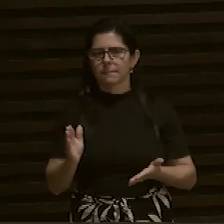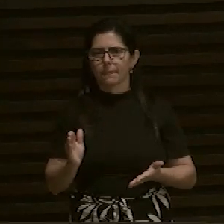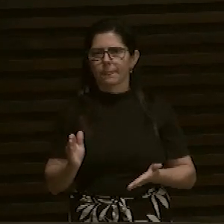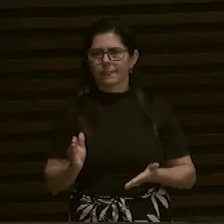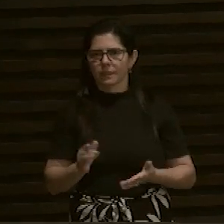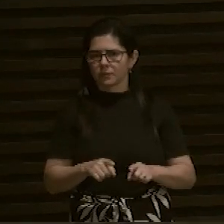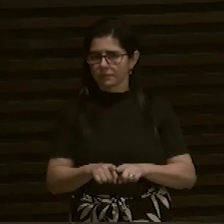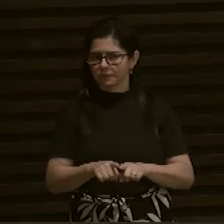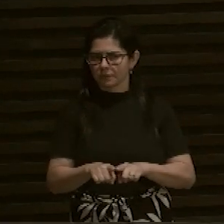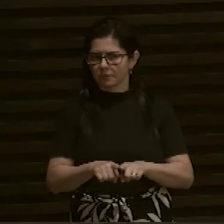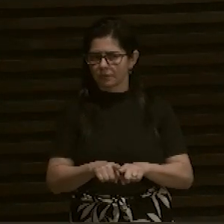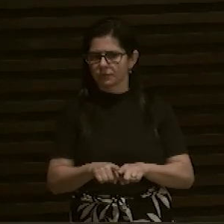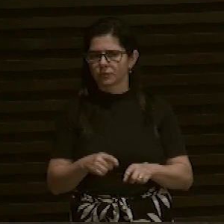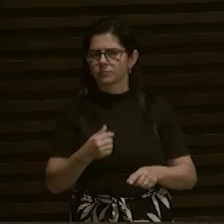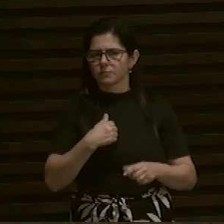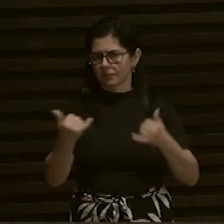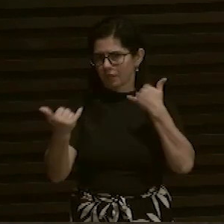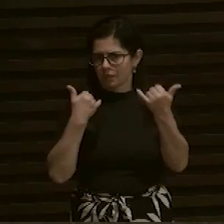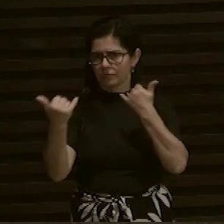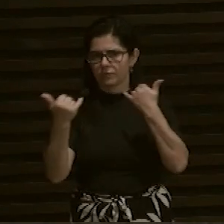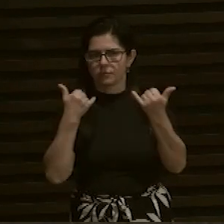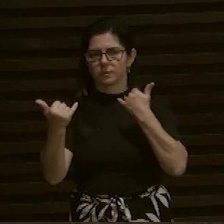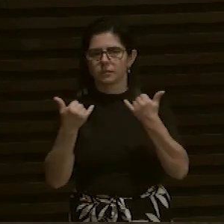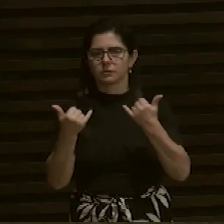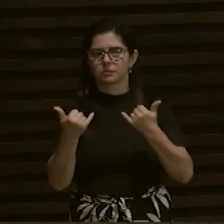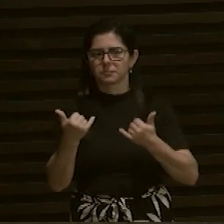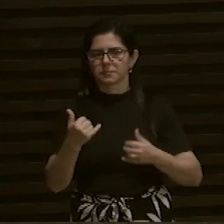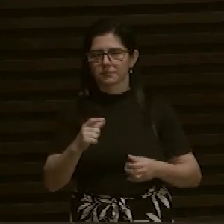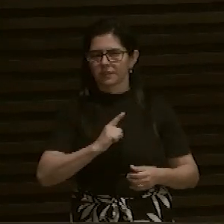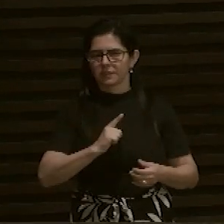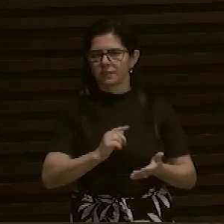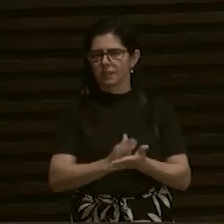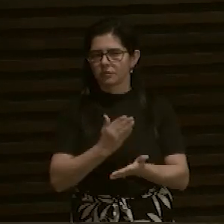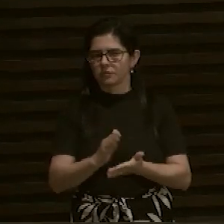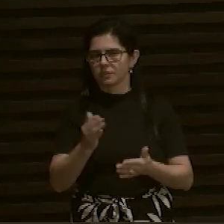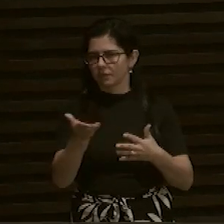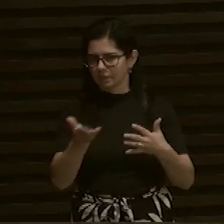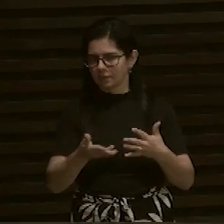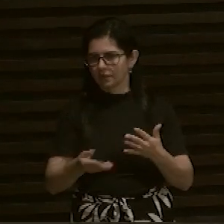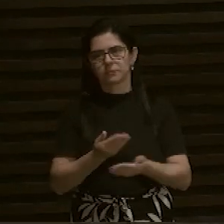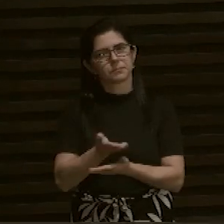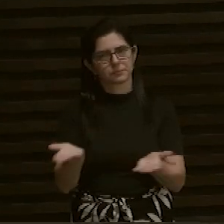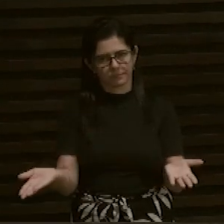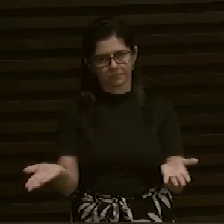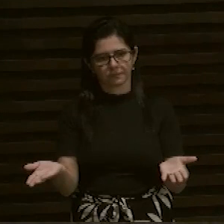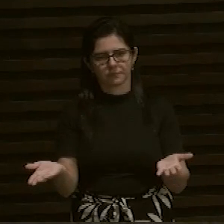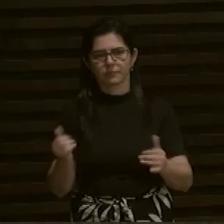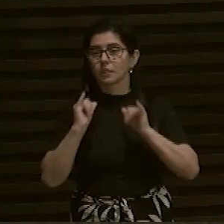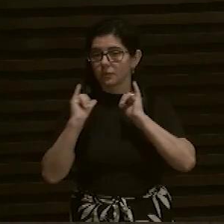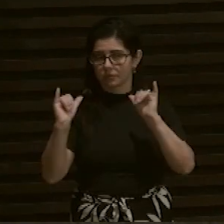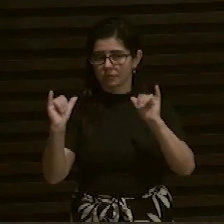Meus irmãos, fui informado por alguns da casa de Chloe de que há divisões entre vocês. Com isso, quero dizer que